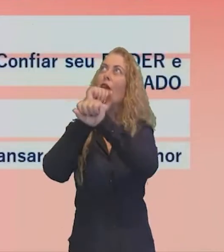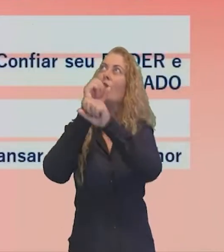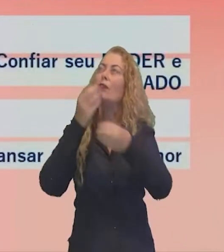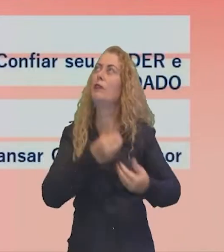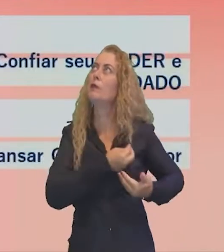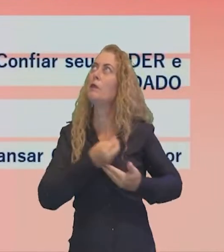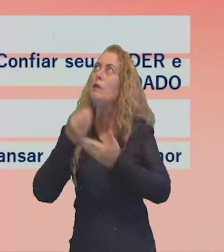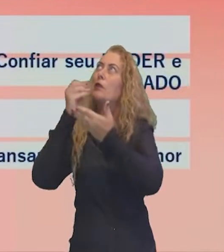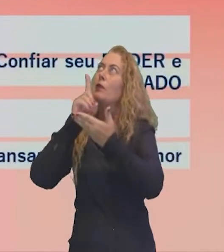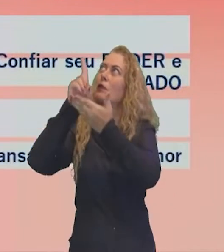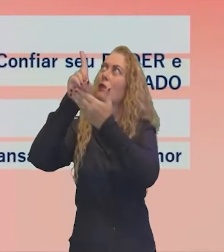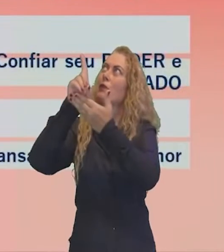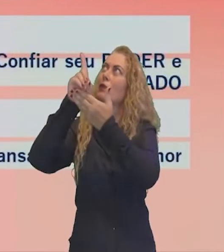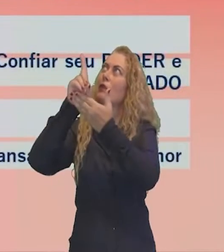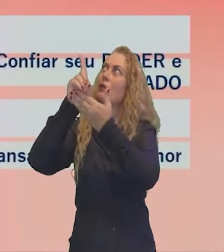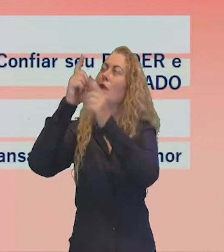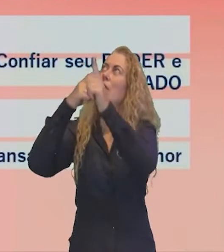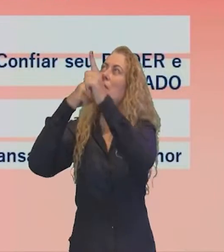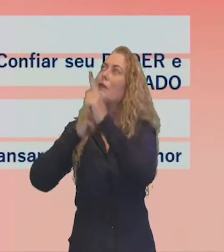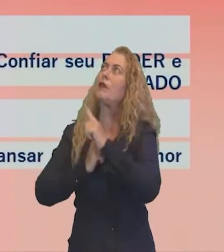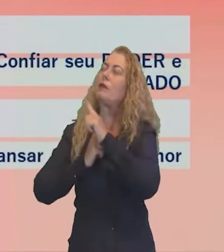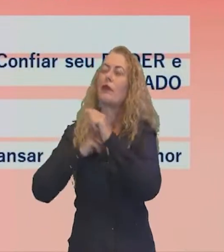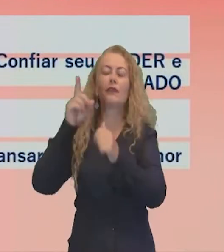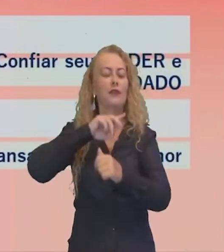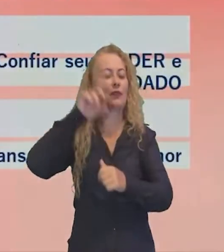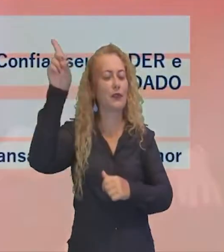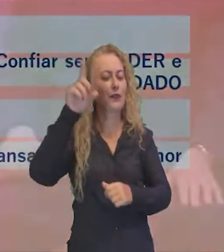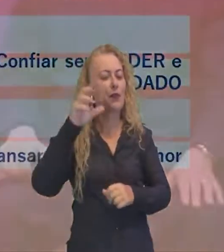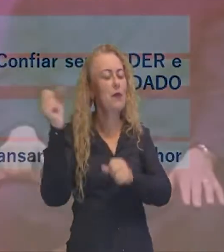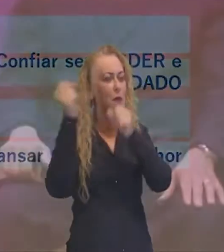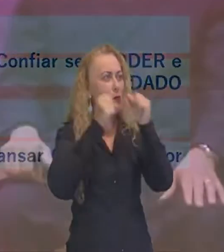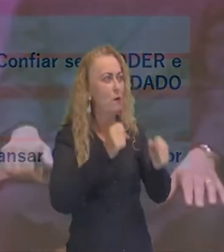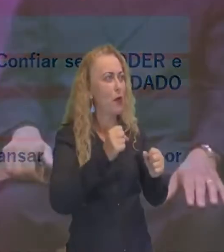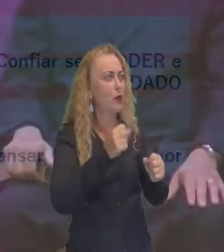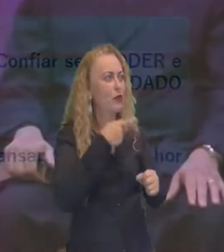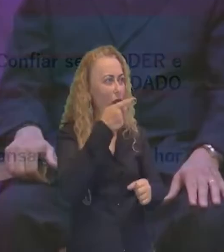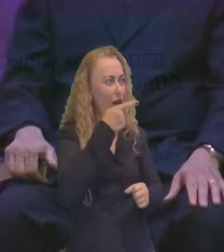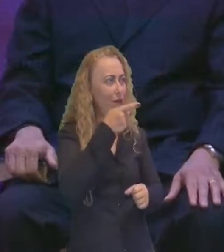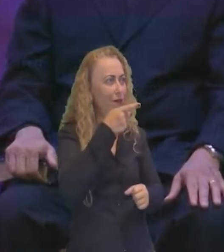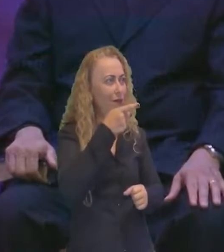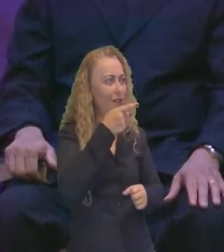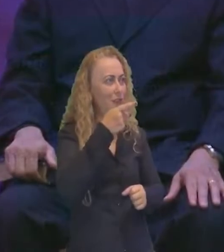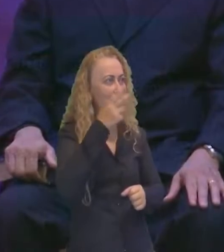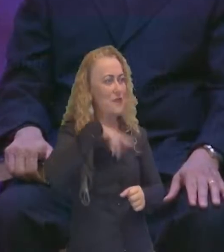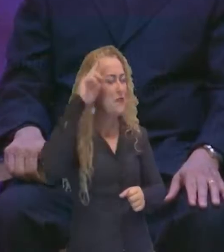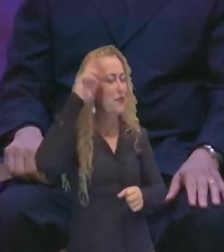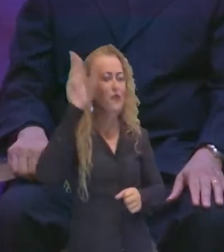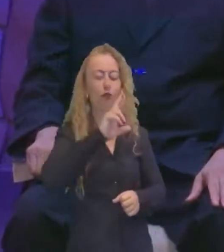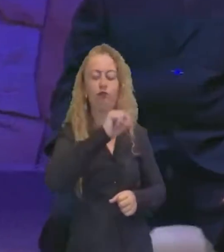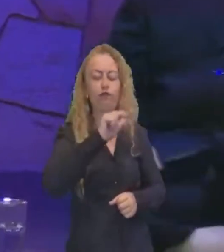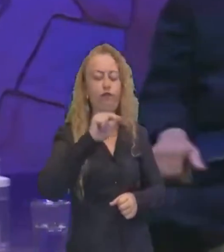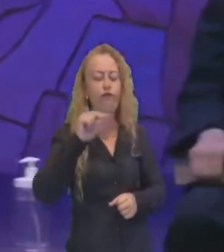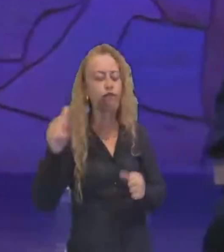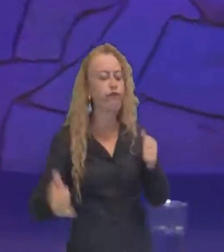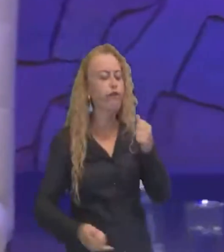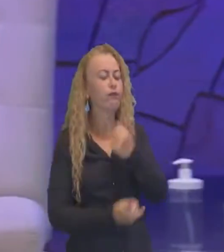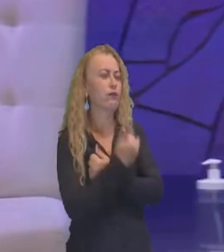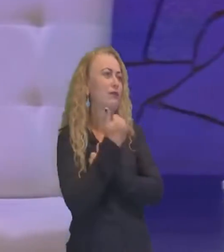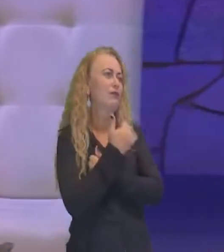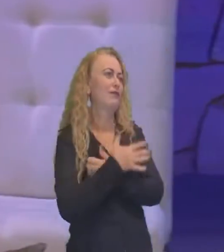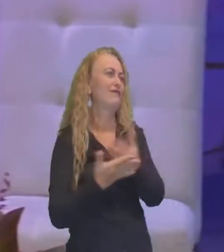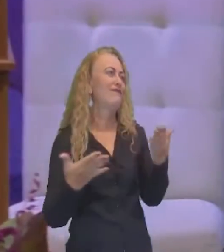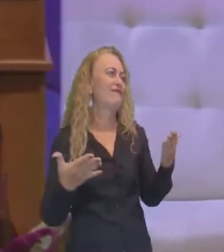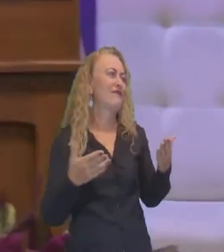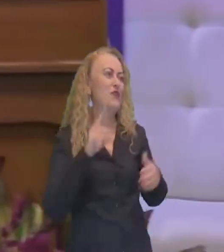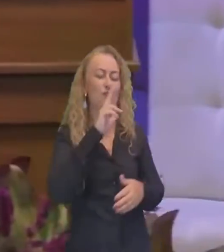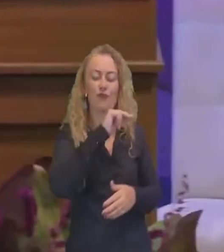descansar no Senhor. E sabe de uma coisa? Posso falar? O Senhor nunca falha. O Senhor nunca falha,